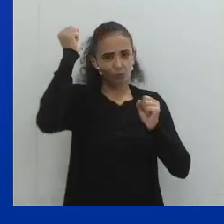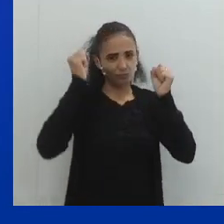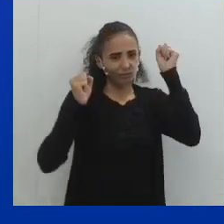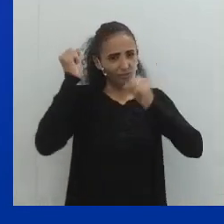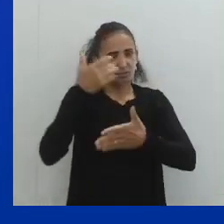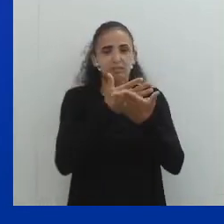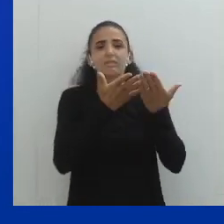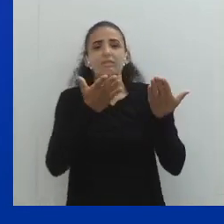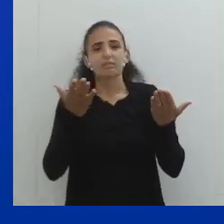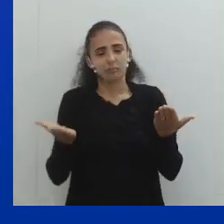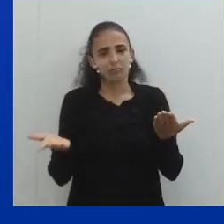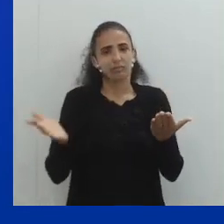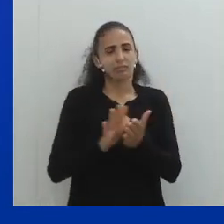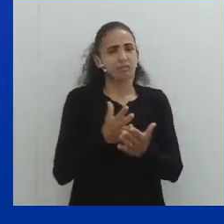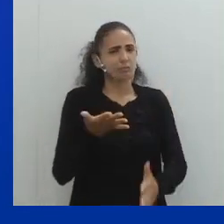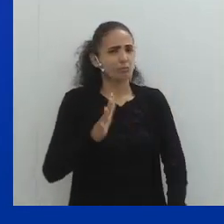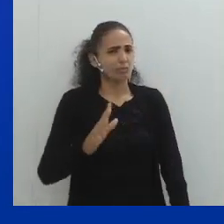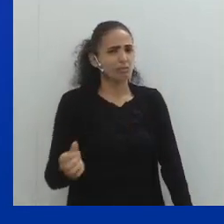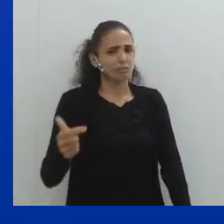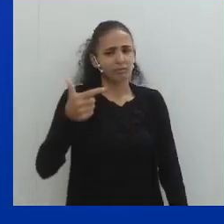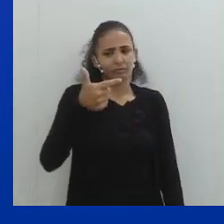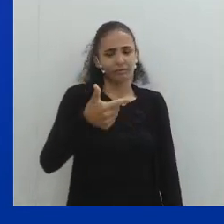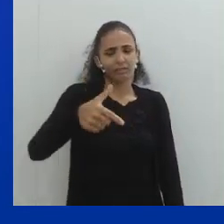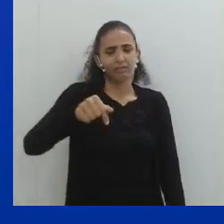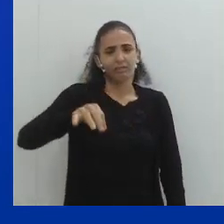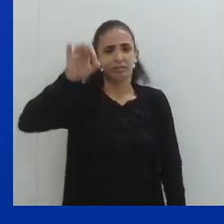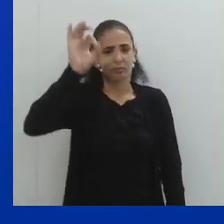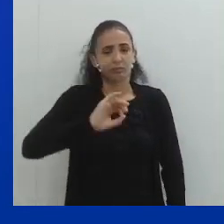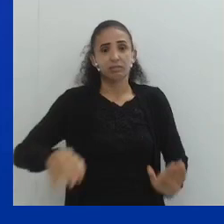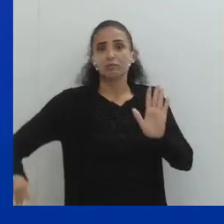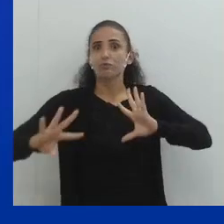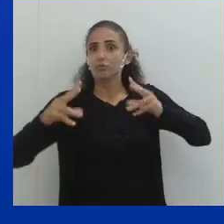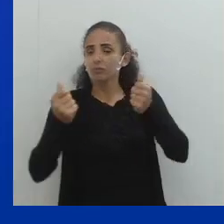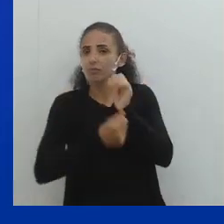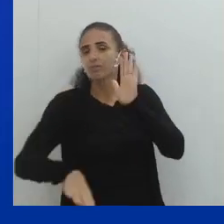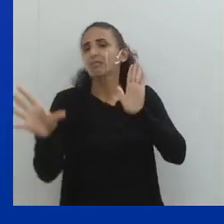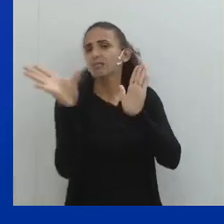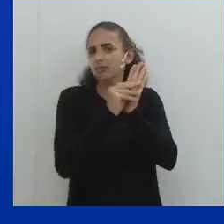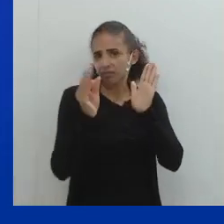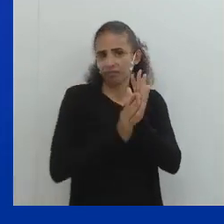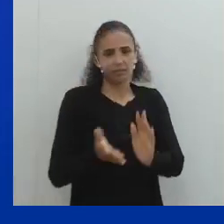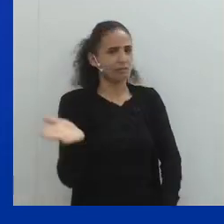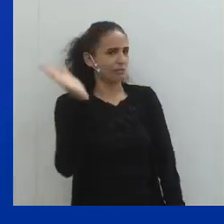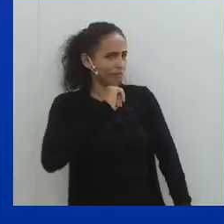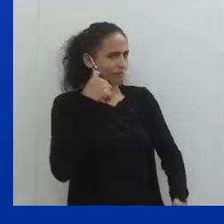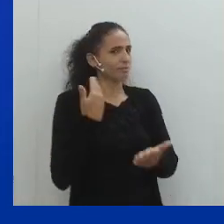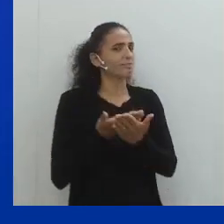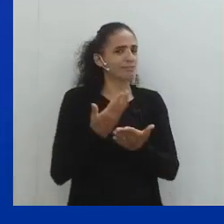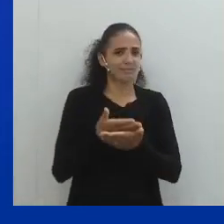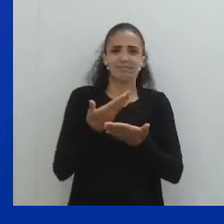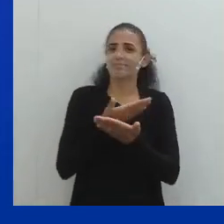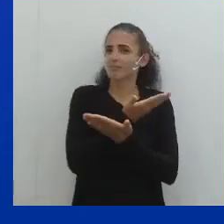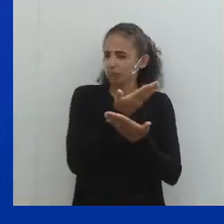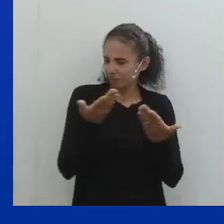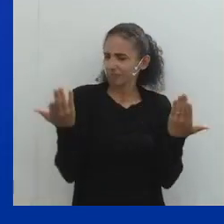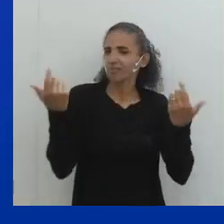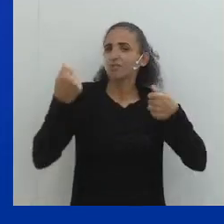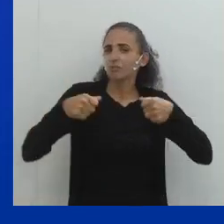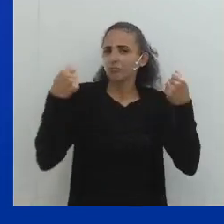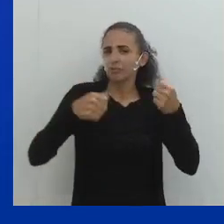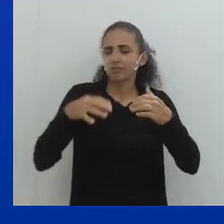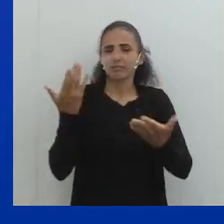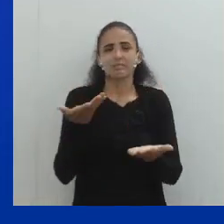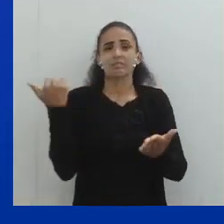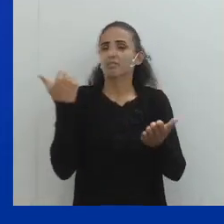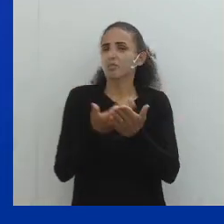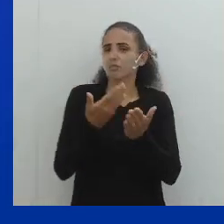tem mais ou menos 27%, 30% de todos os conteúdos. Então, vamos seguindo na aula de hoje, a gente precisa refletir